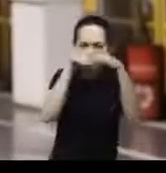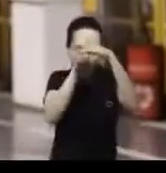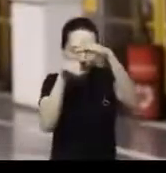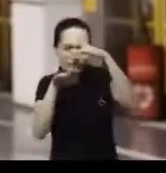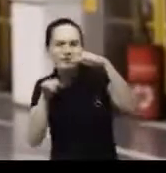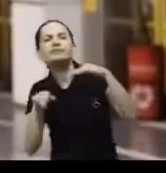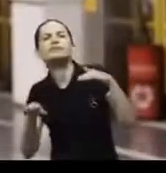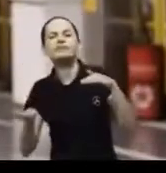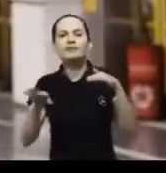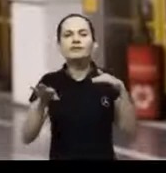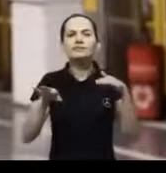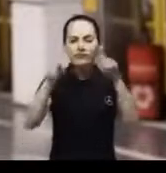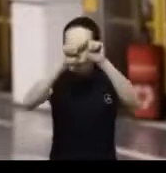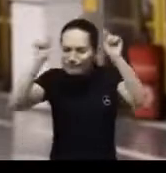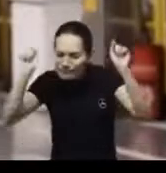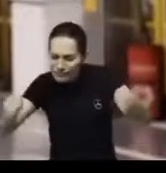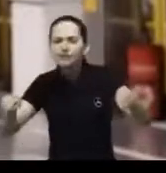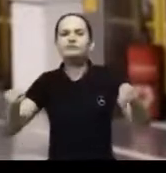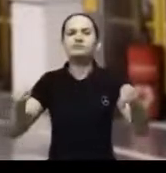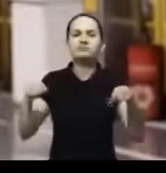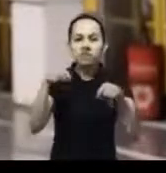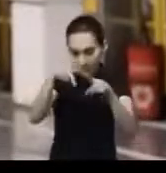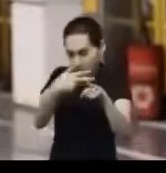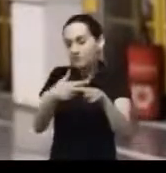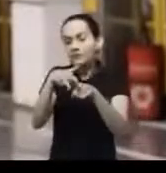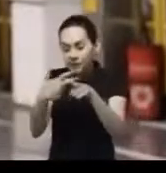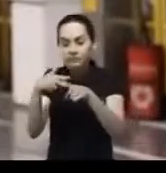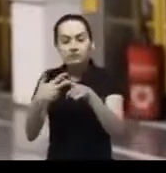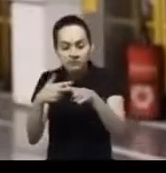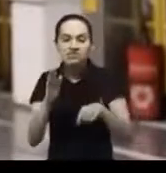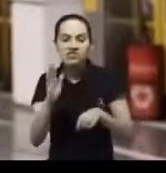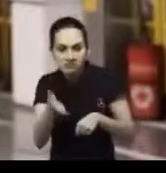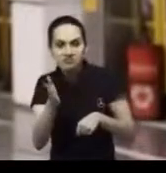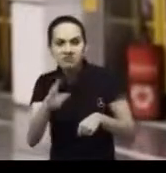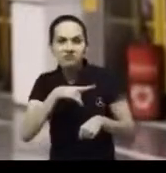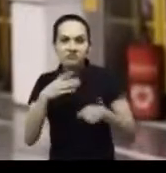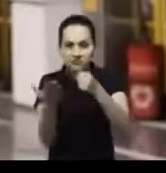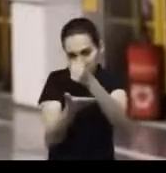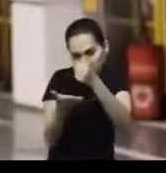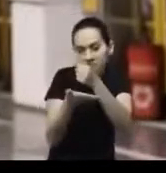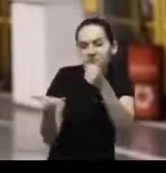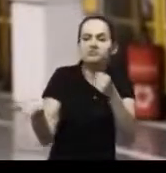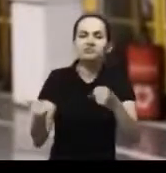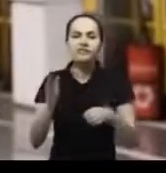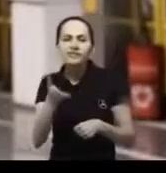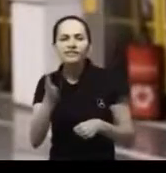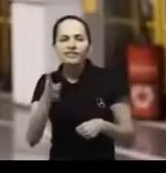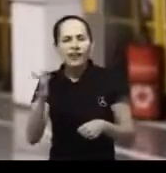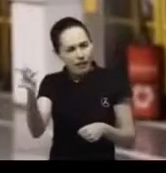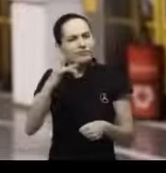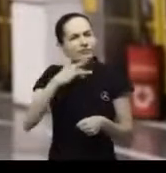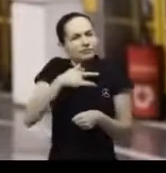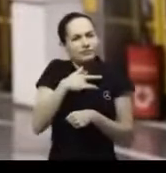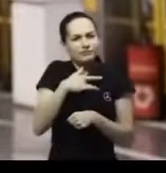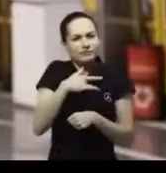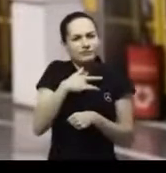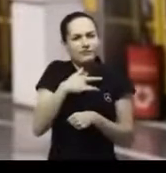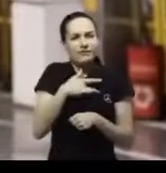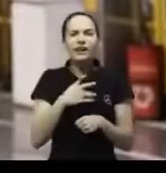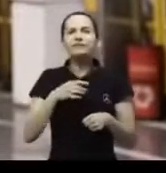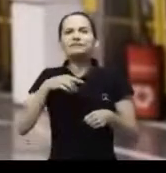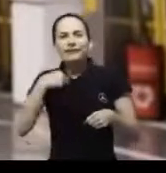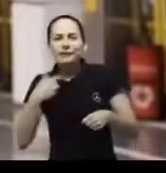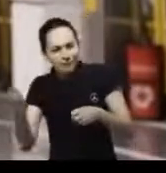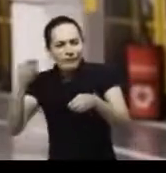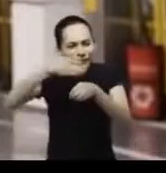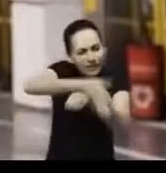aqui eu vi muito sobre os processos de produção sobre as ferramentas e já tive uma base e aí eu já é uma coisa que eu já era apaixonada E aí